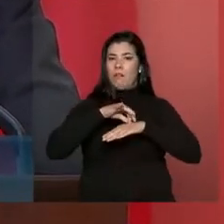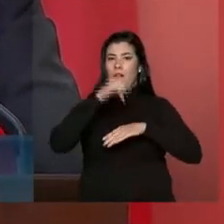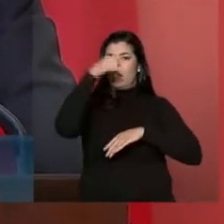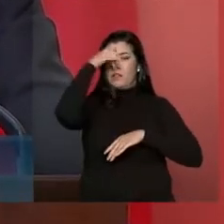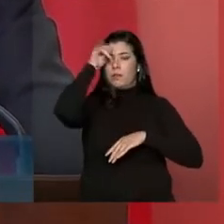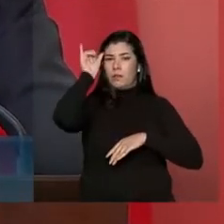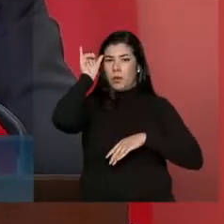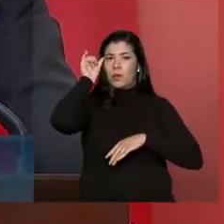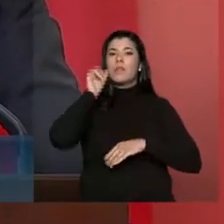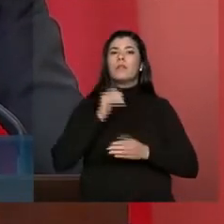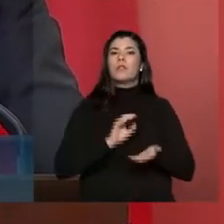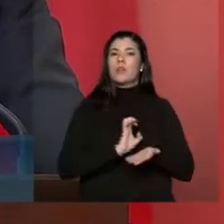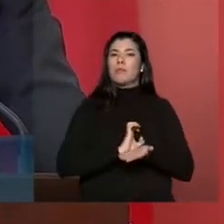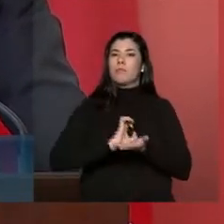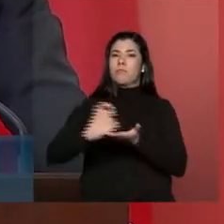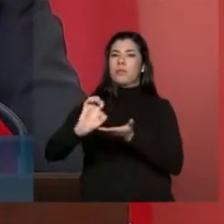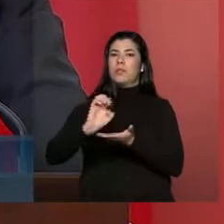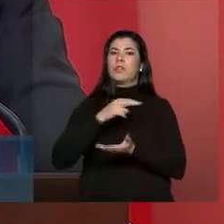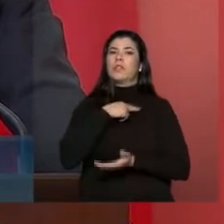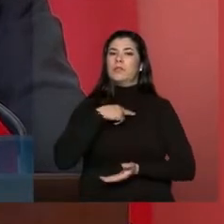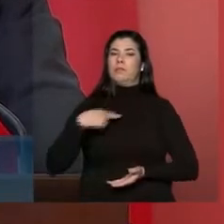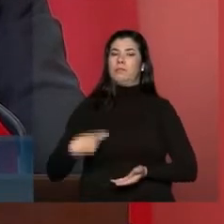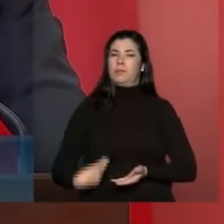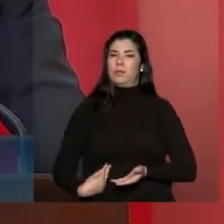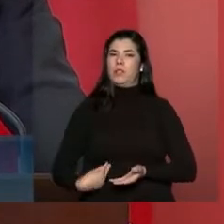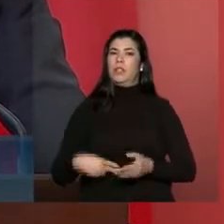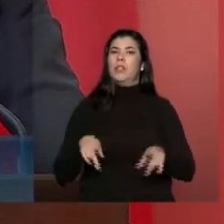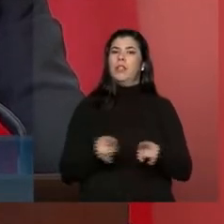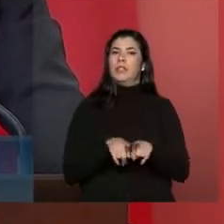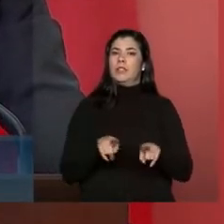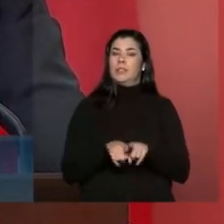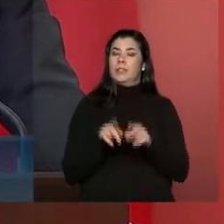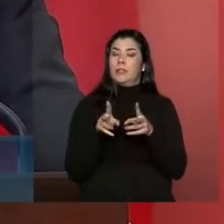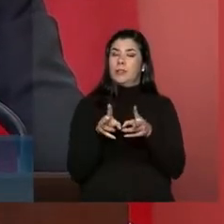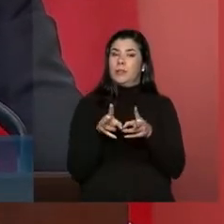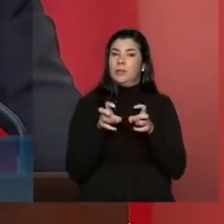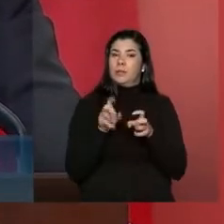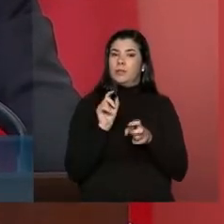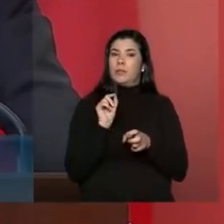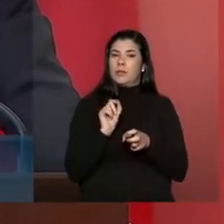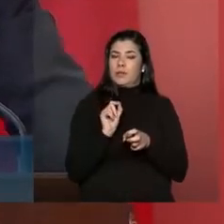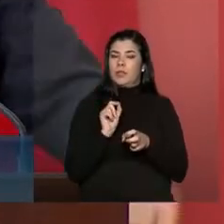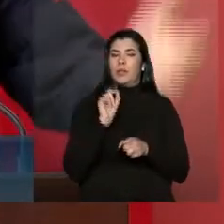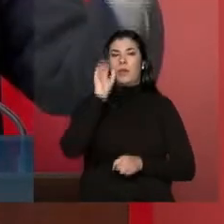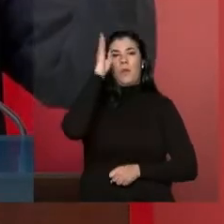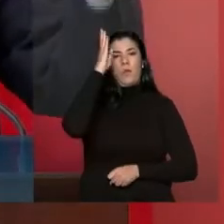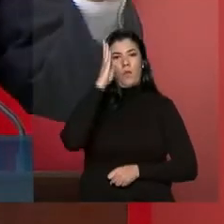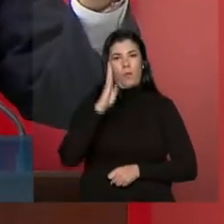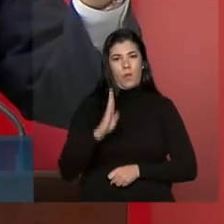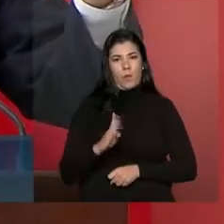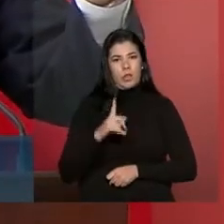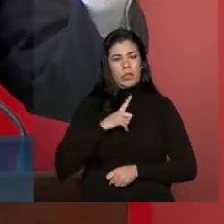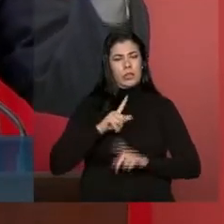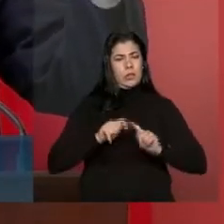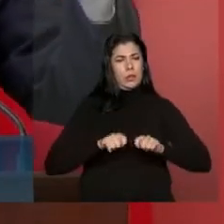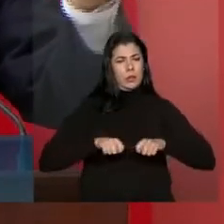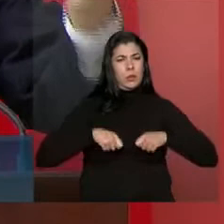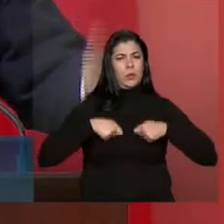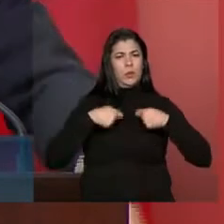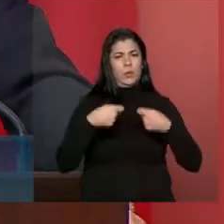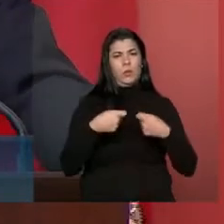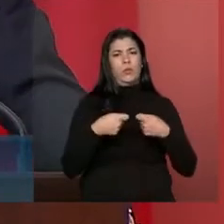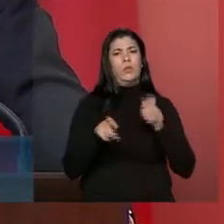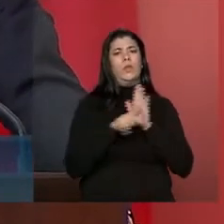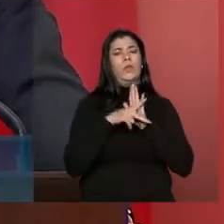China. Também vimos com grande satisfação que o Brasil está fazendo esforço